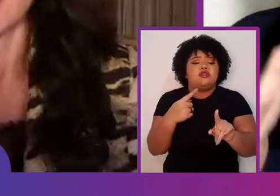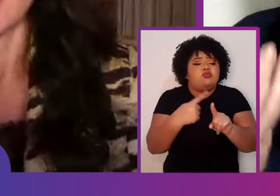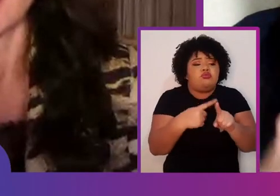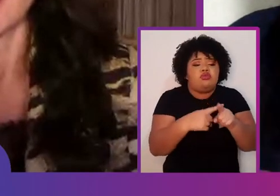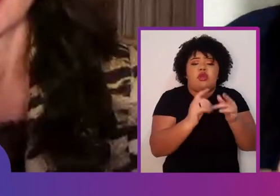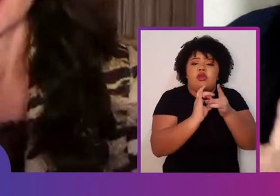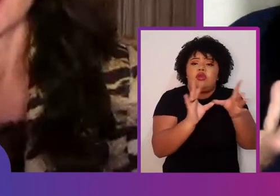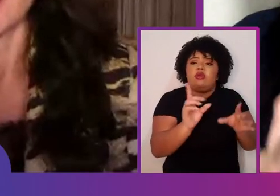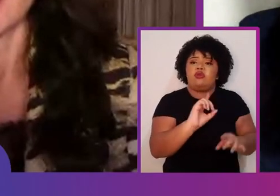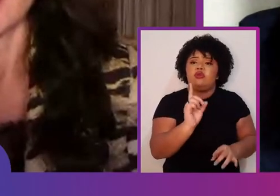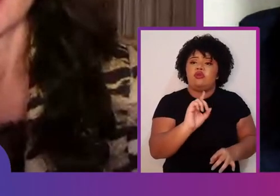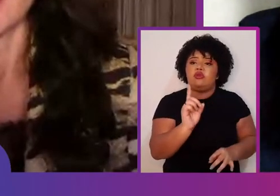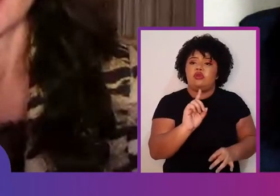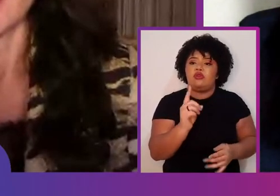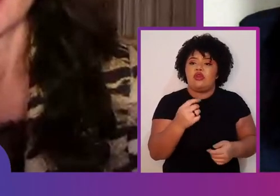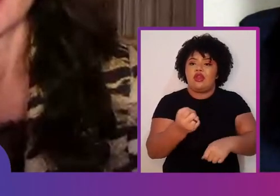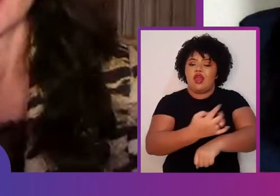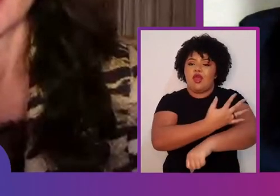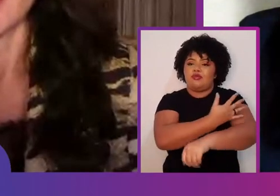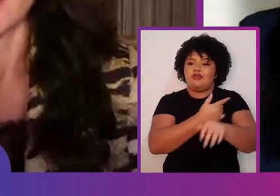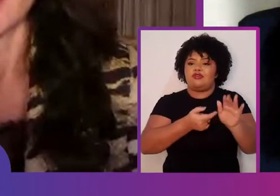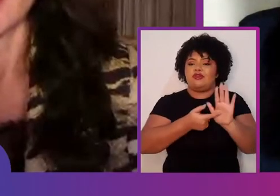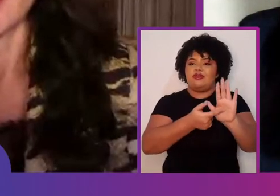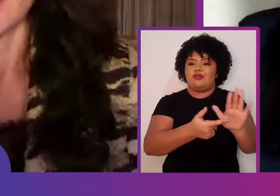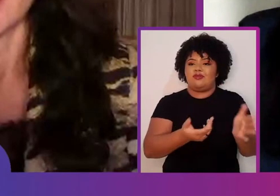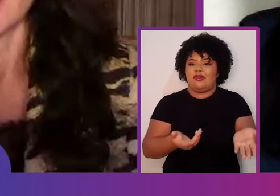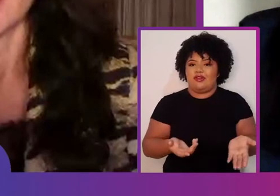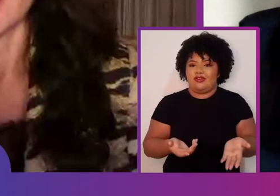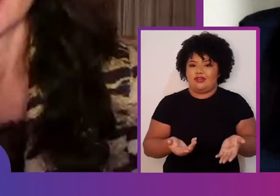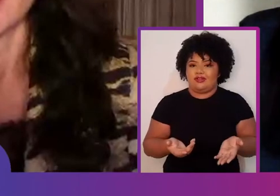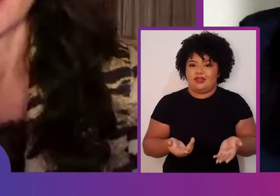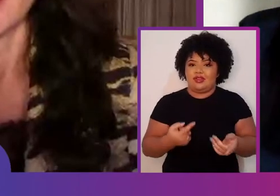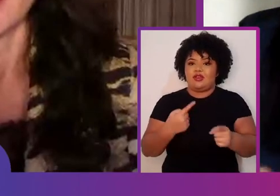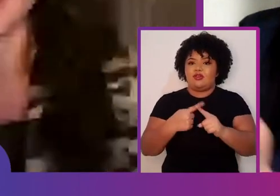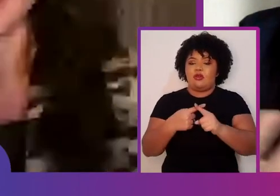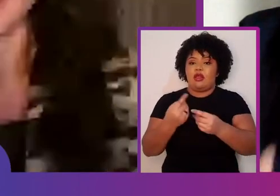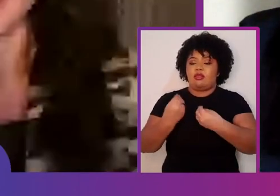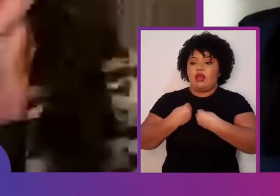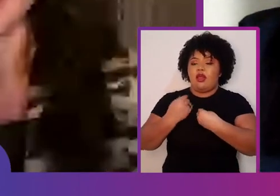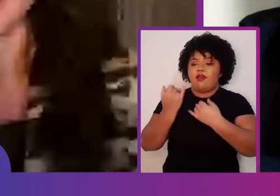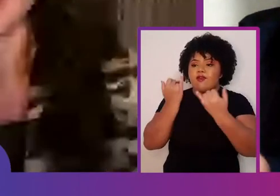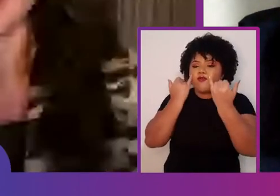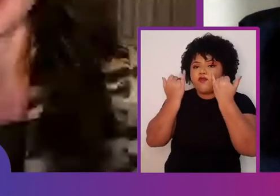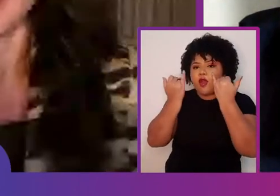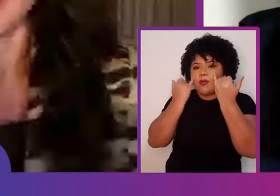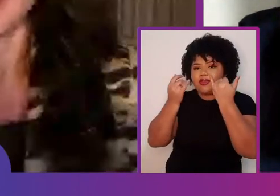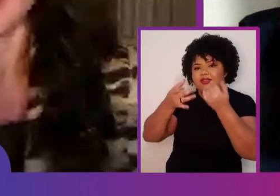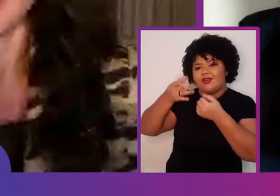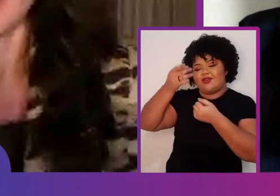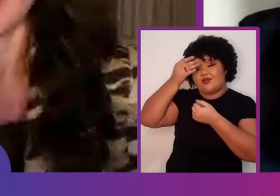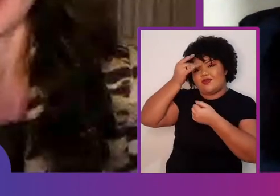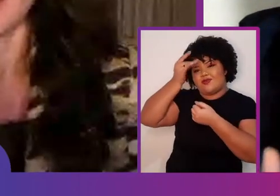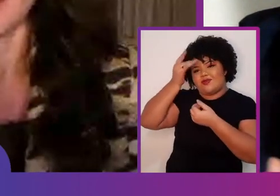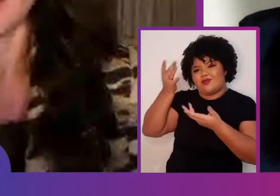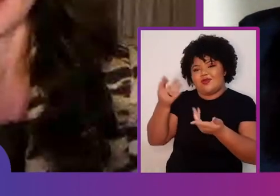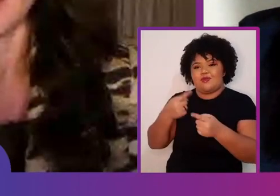emocional tenha um valor de informação, de dado? Nós vivemos a época da informação, dados hoje